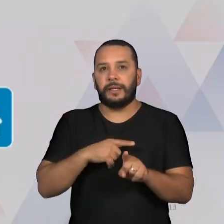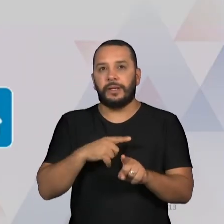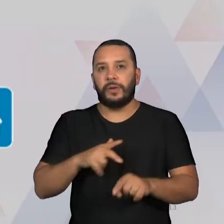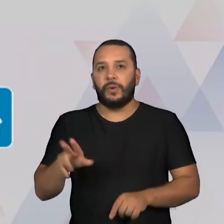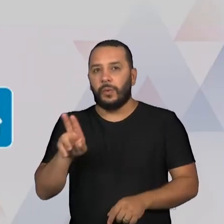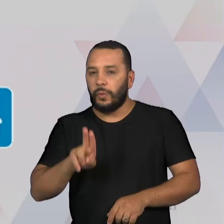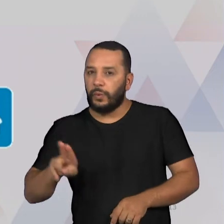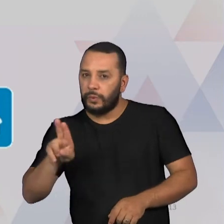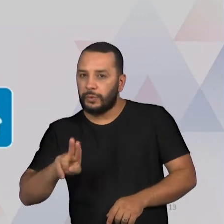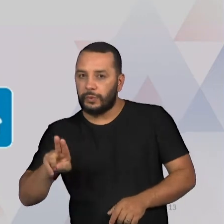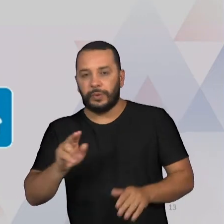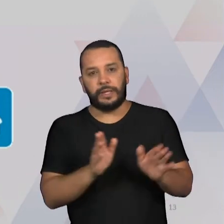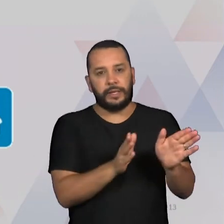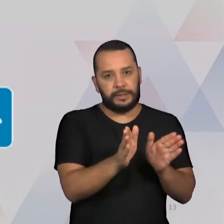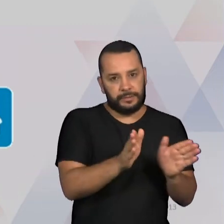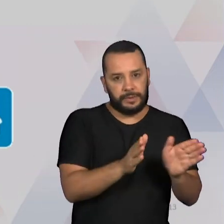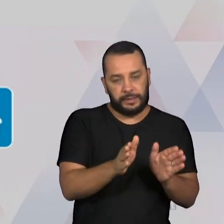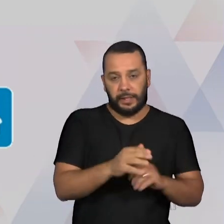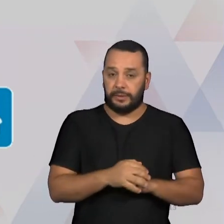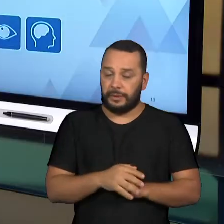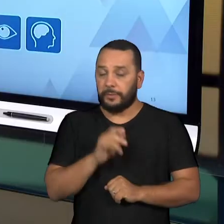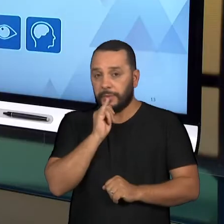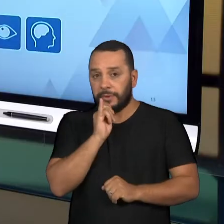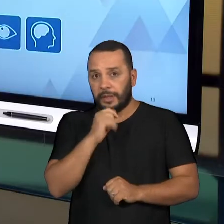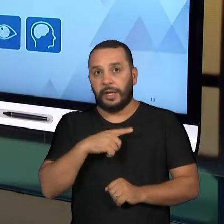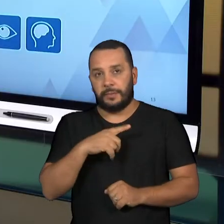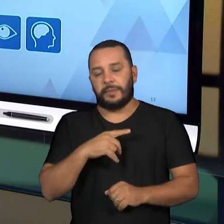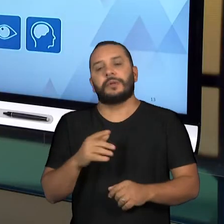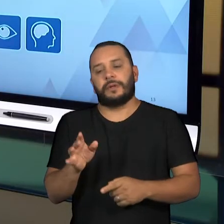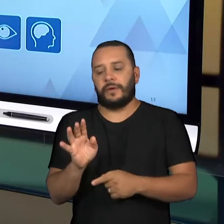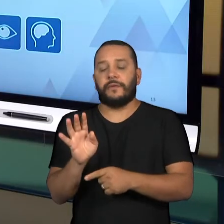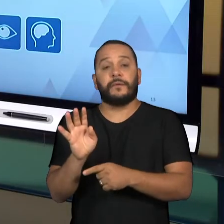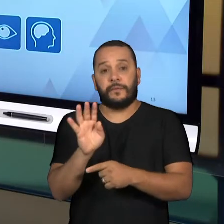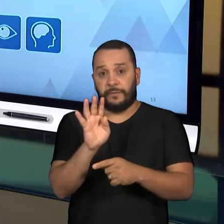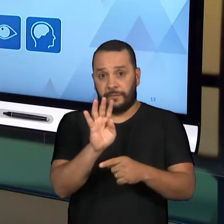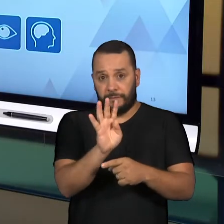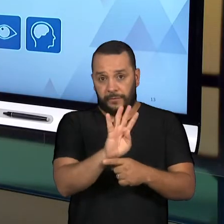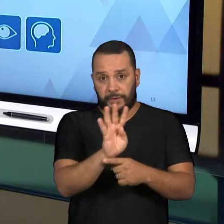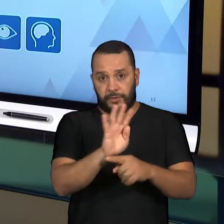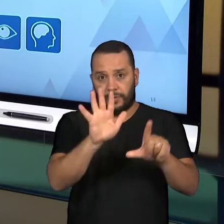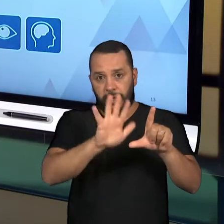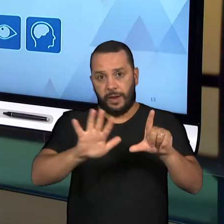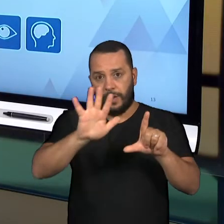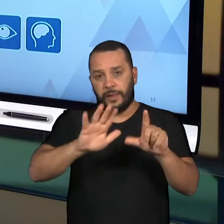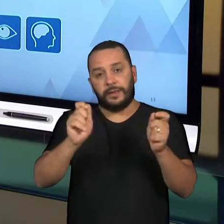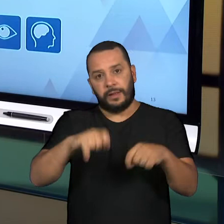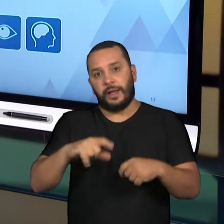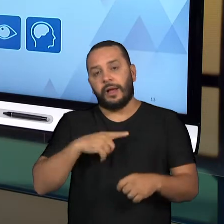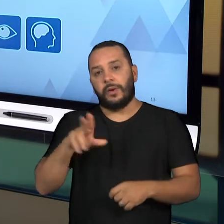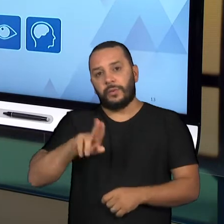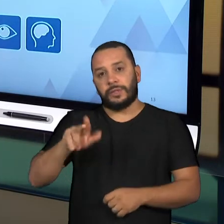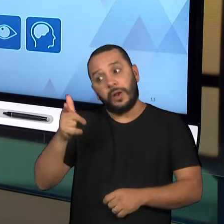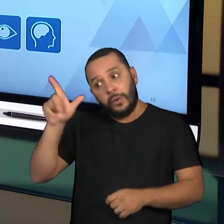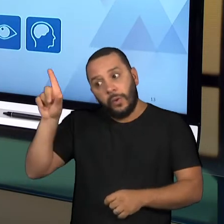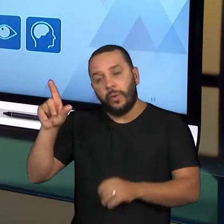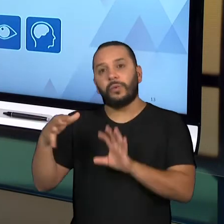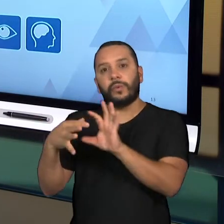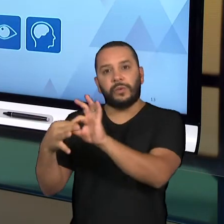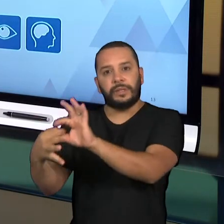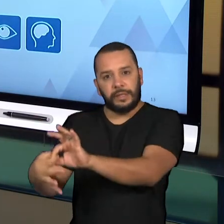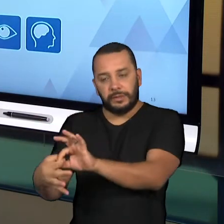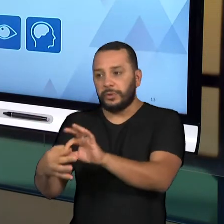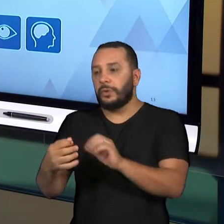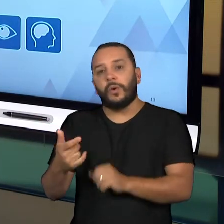né essa vídeo-aula pode ser utilizada em outros contextos de outras